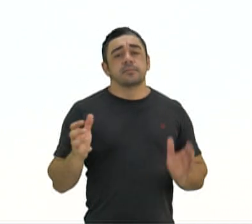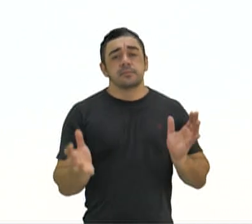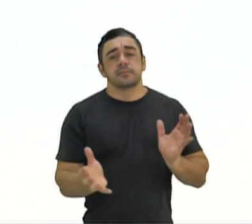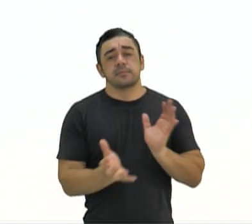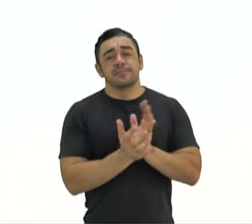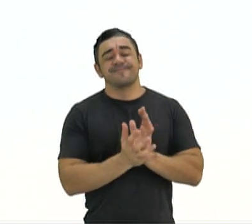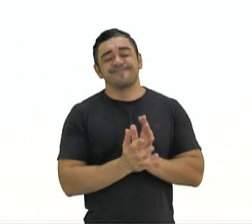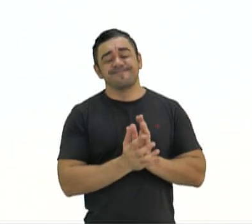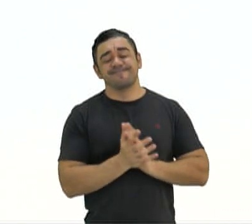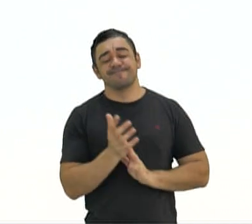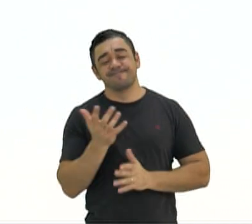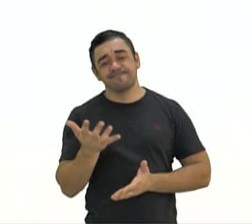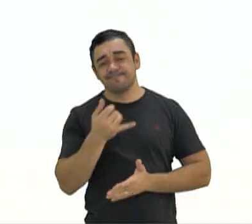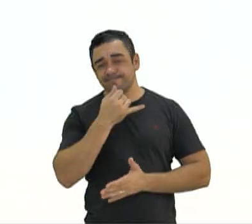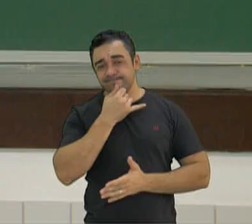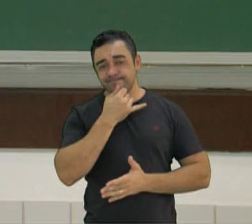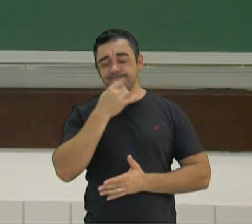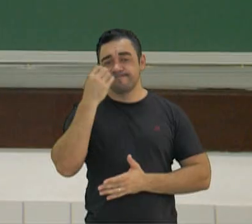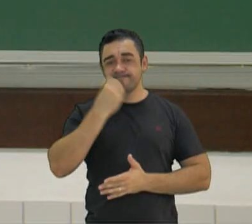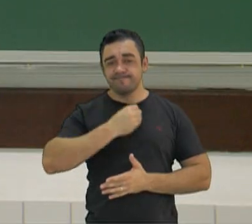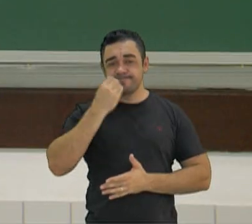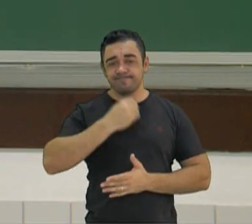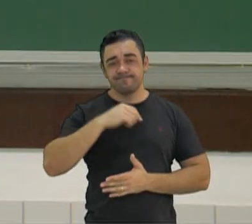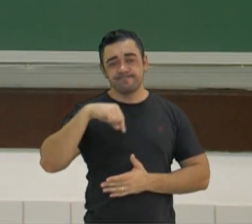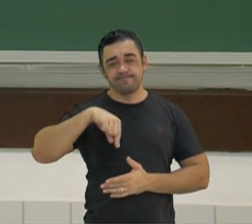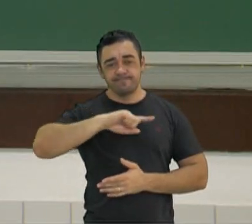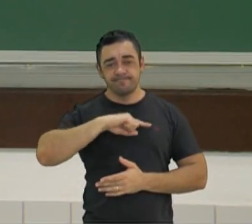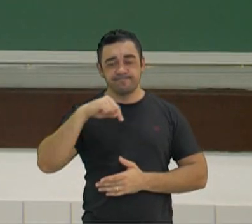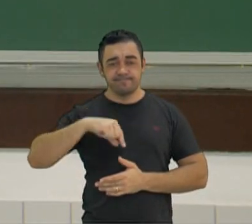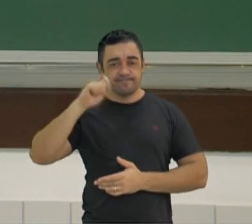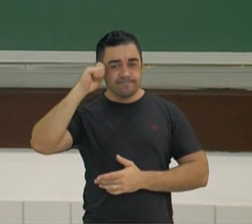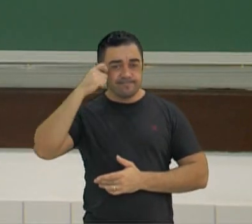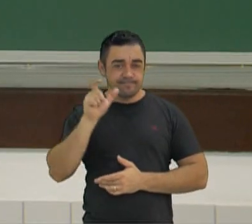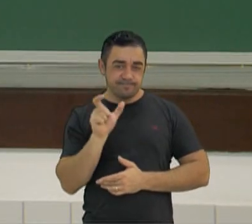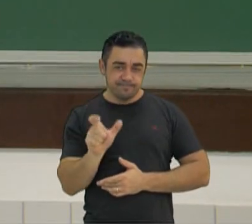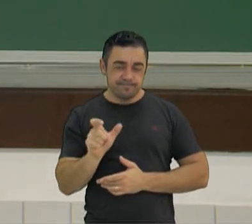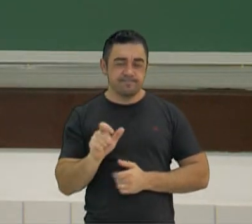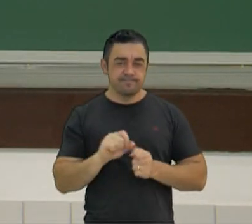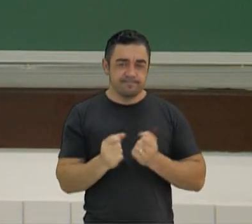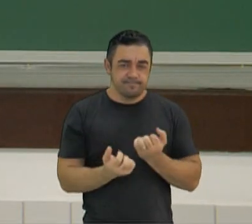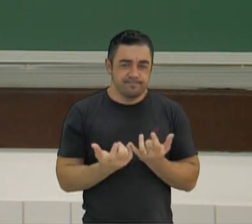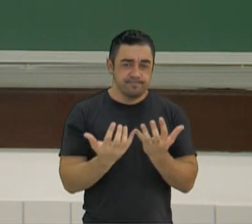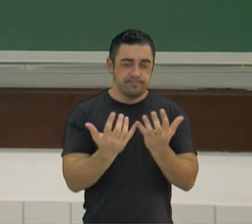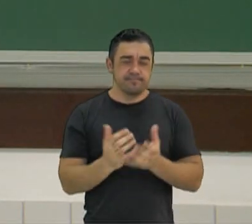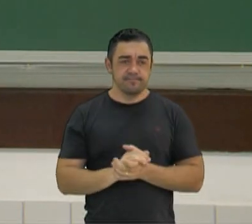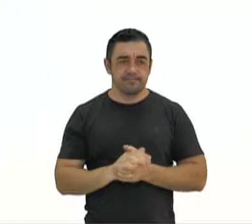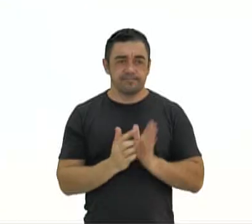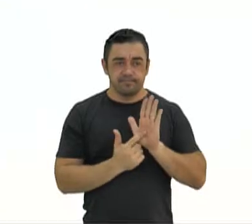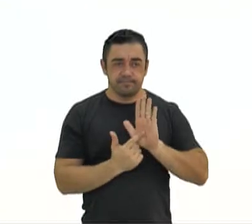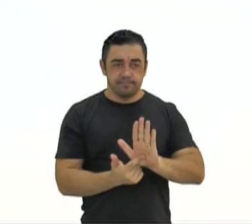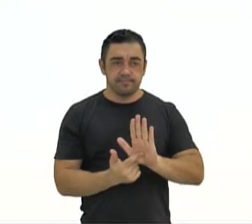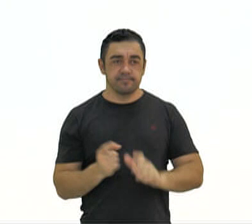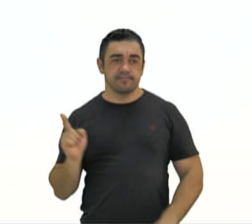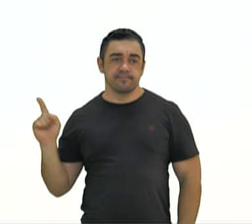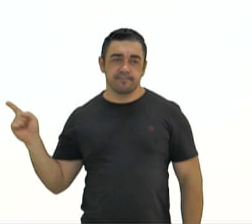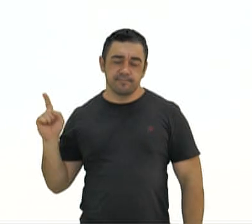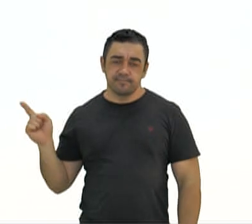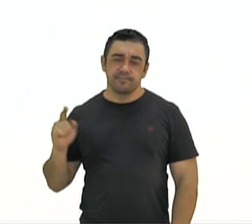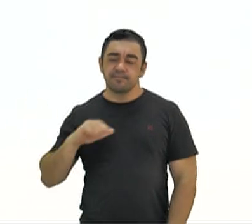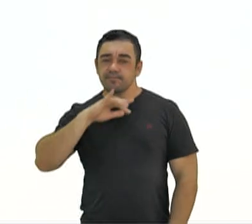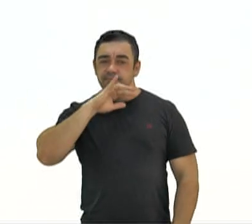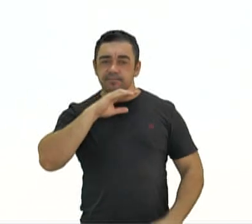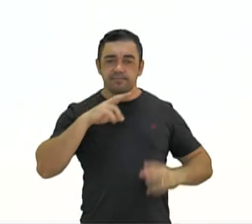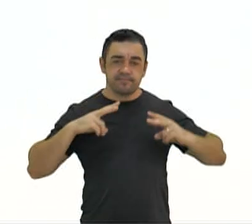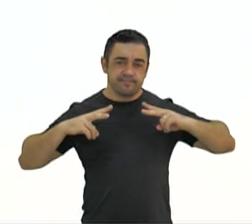categorização infelizmente inferior ao nosso carvão. E aqui uma das mostras das desvantagens da